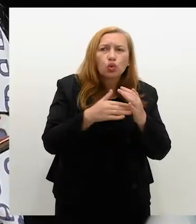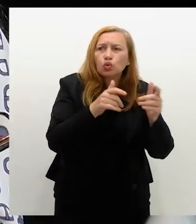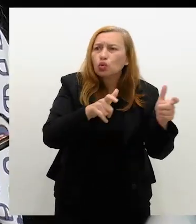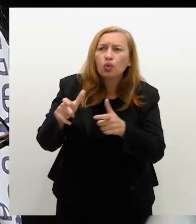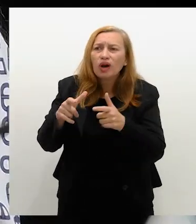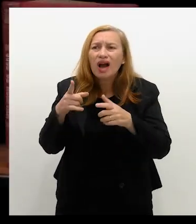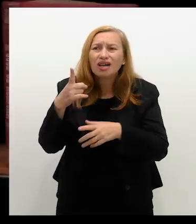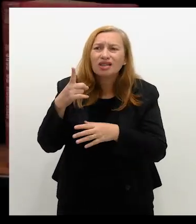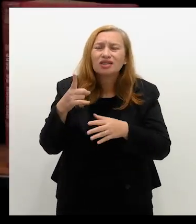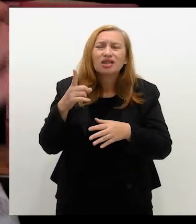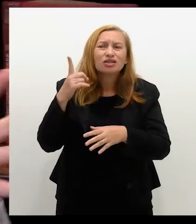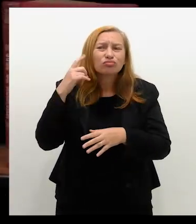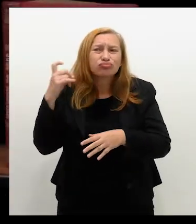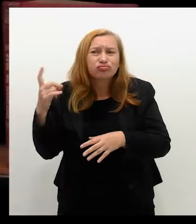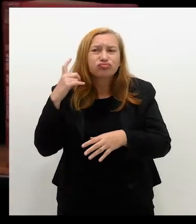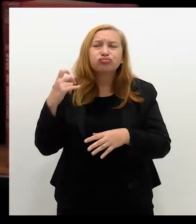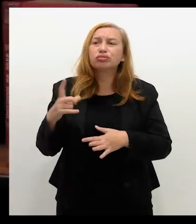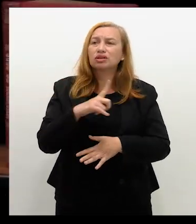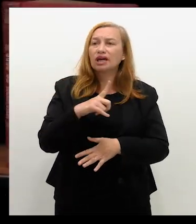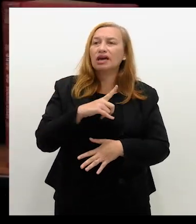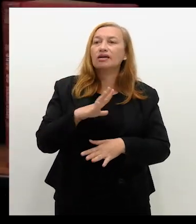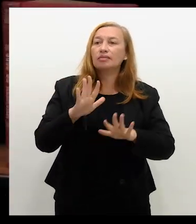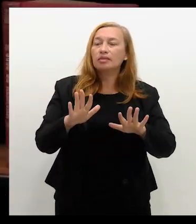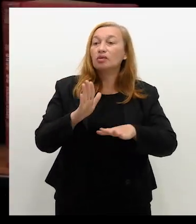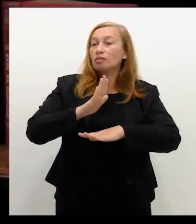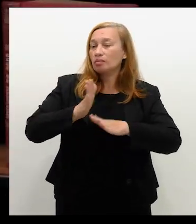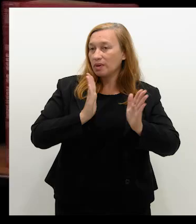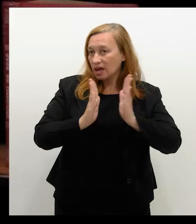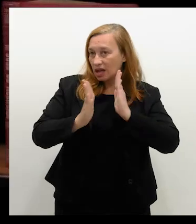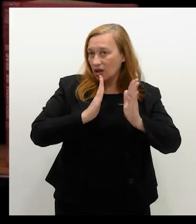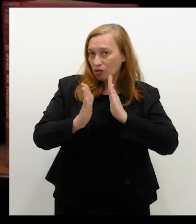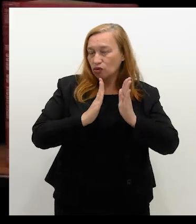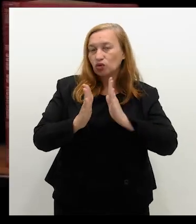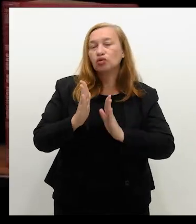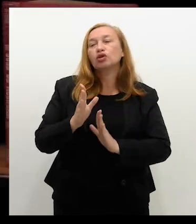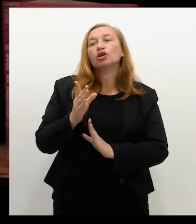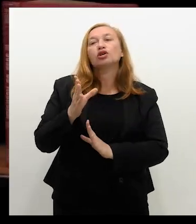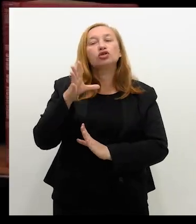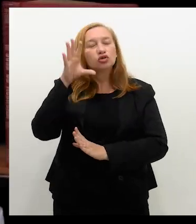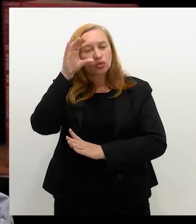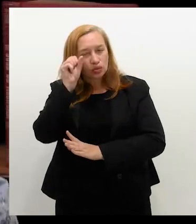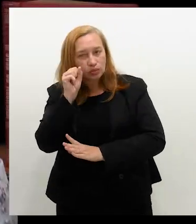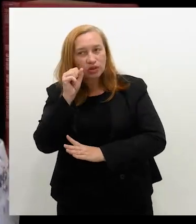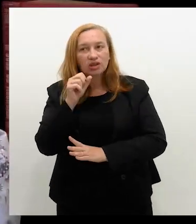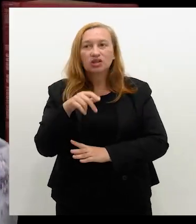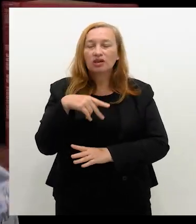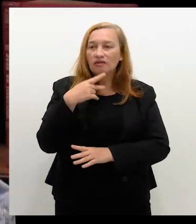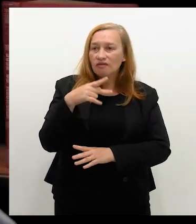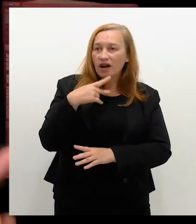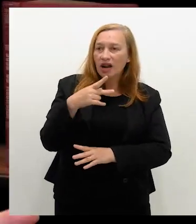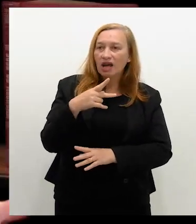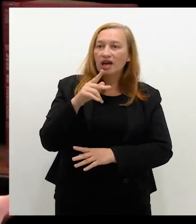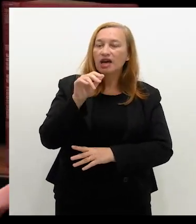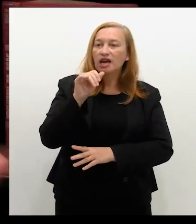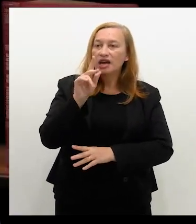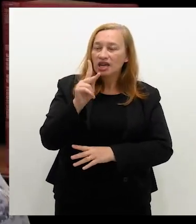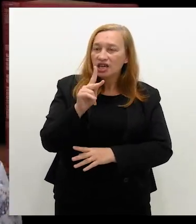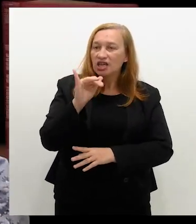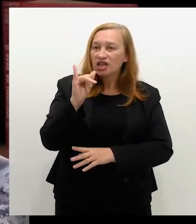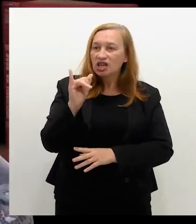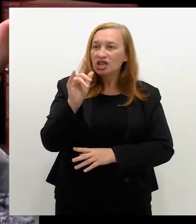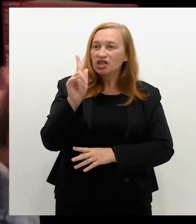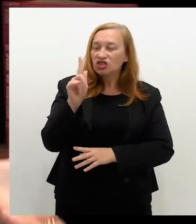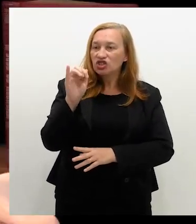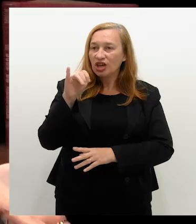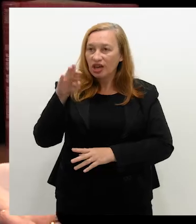barulho? Pelo menos na nossa parte de dormir, tá? Na nossa fase de dormir. A gente chama de higiene do sono.